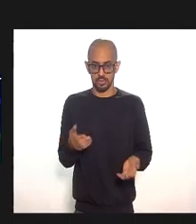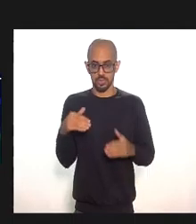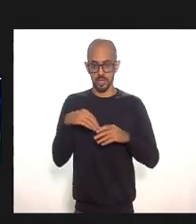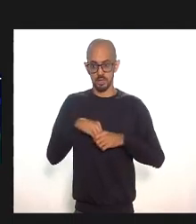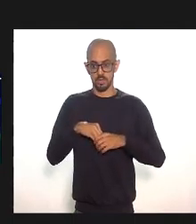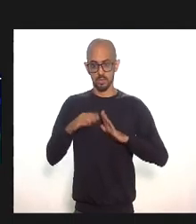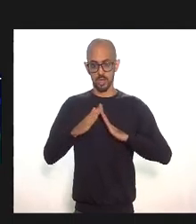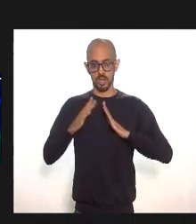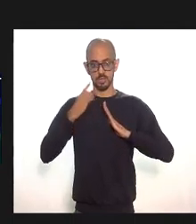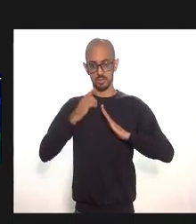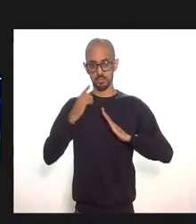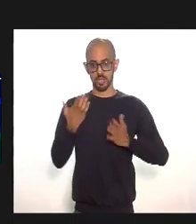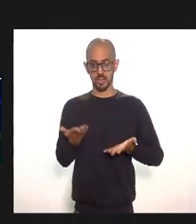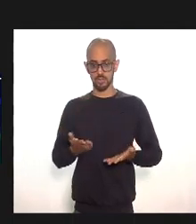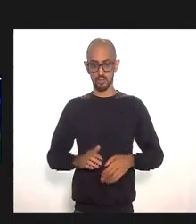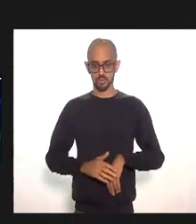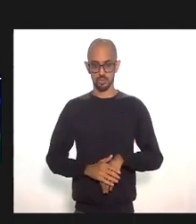parlamento.